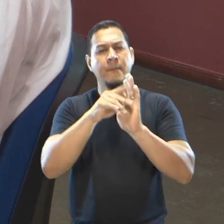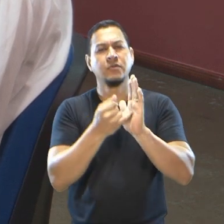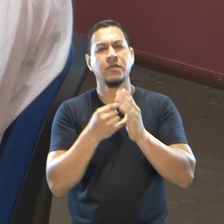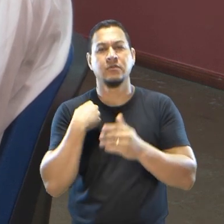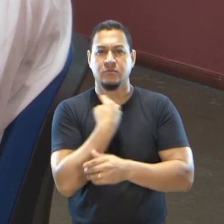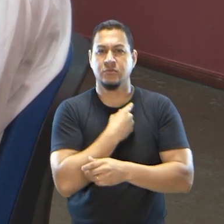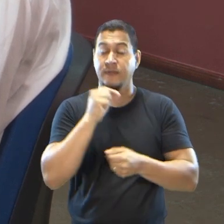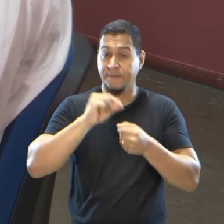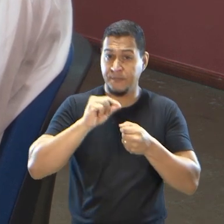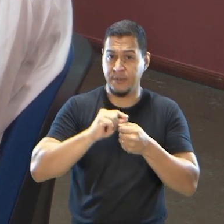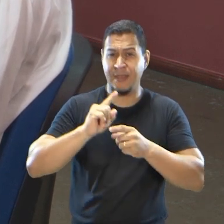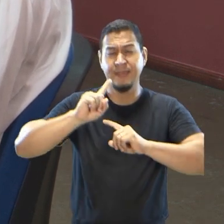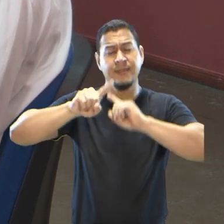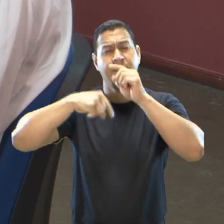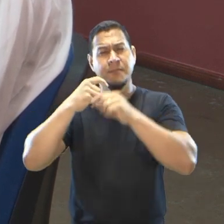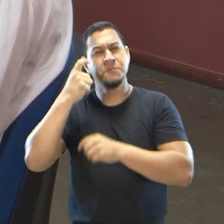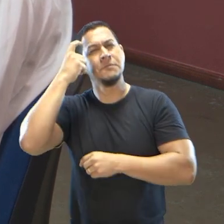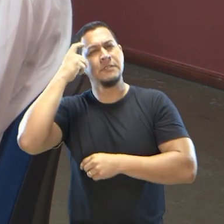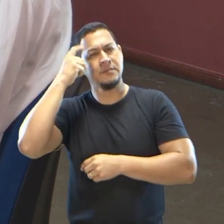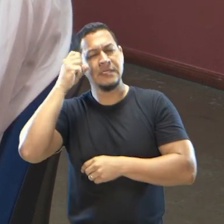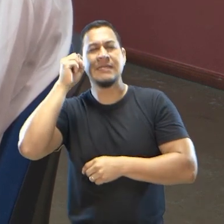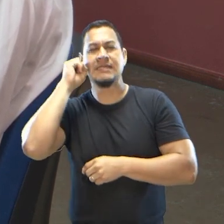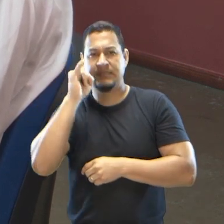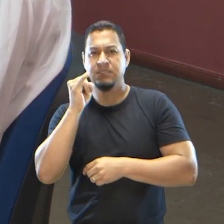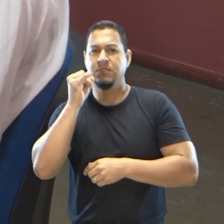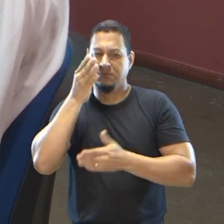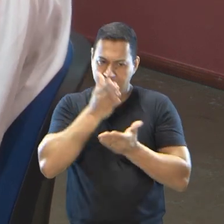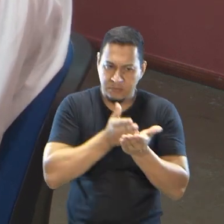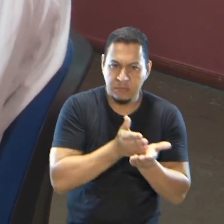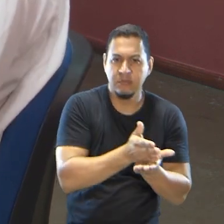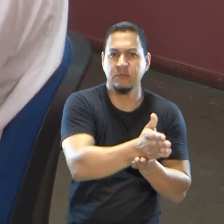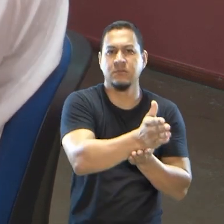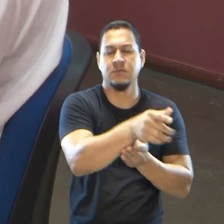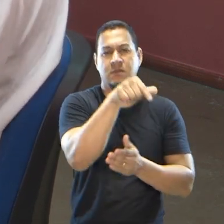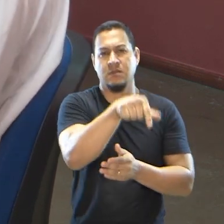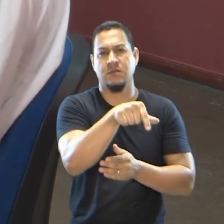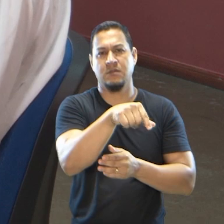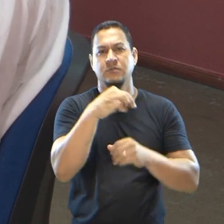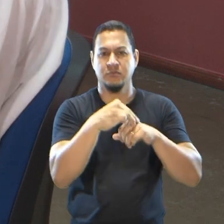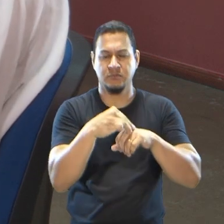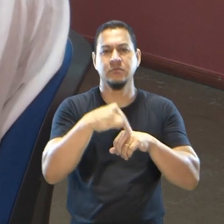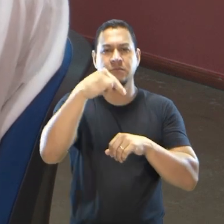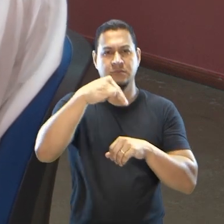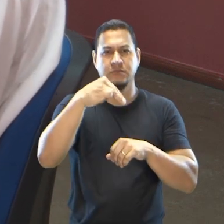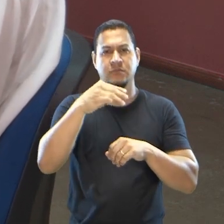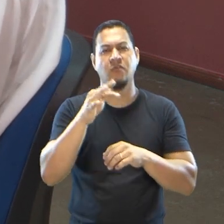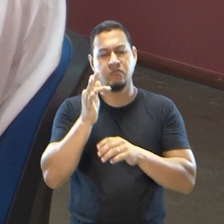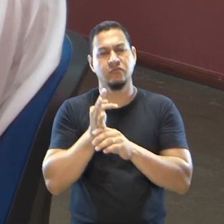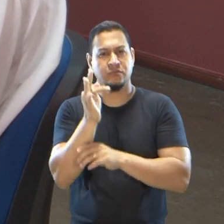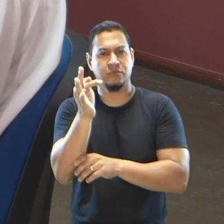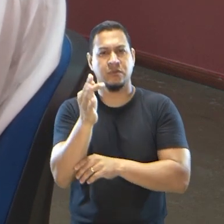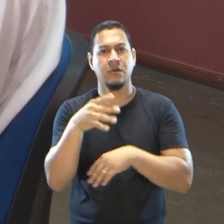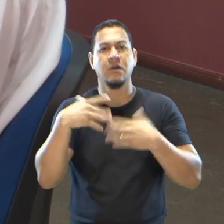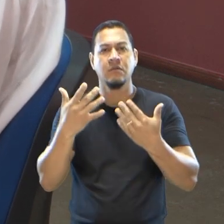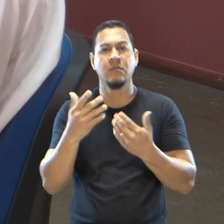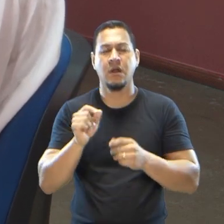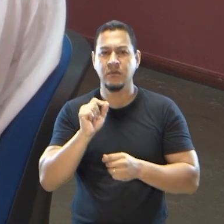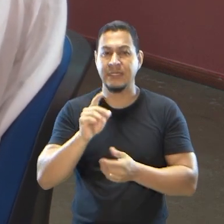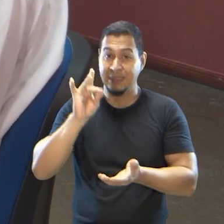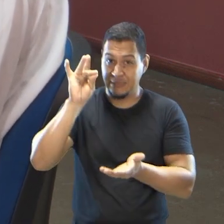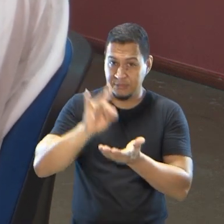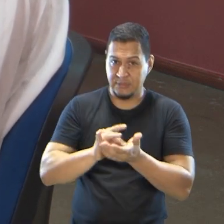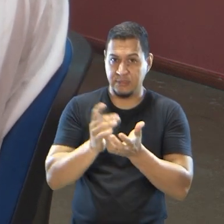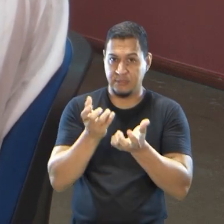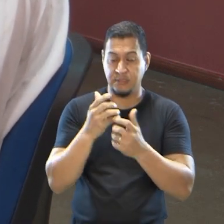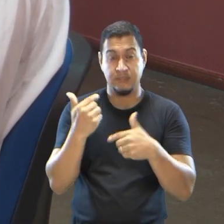a gente realiza, para depois pensar e escolher sabidamente o futuro, né, o que